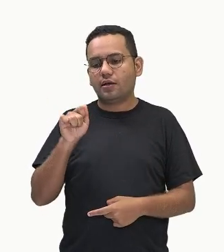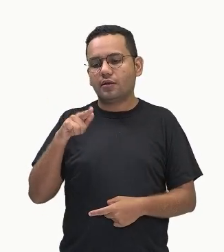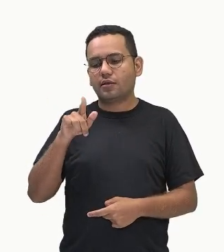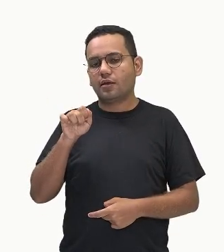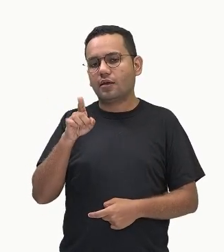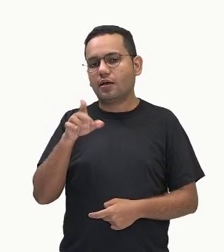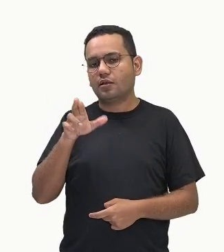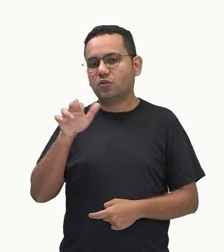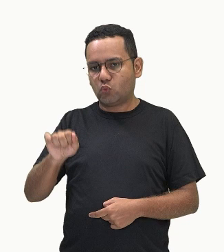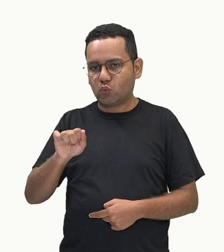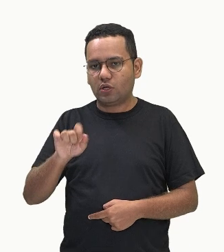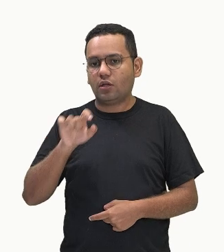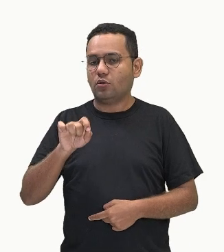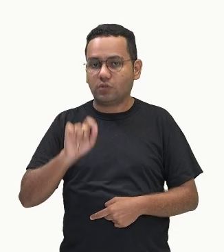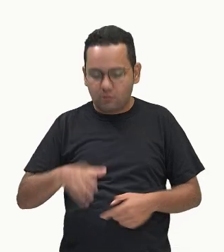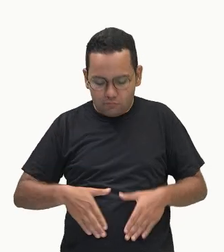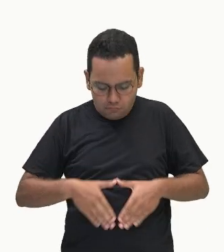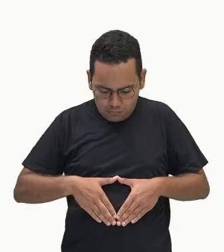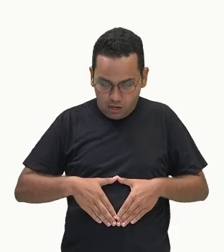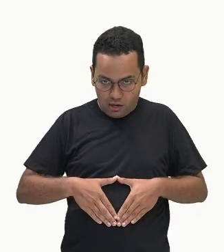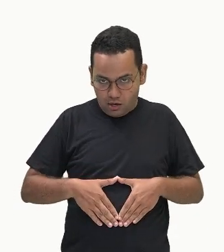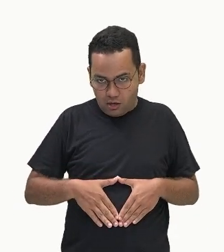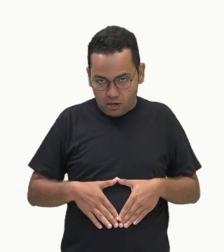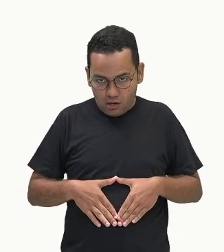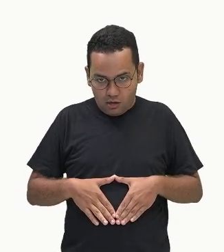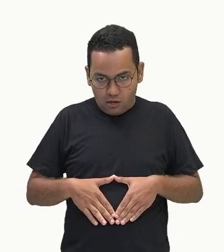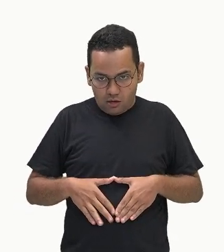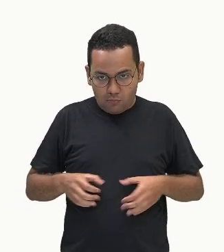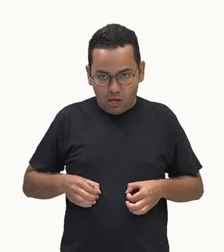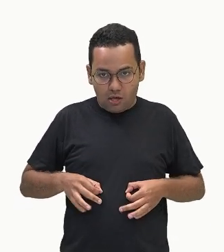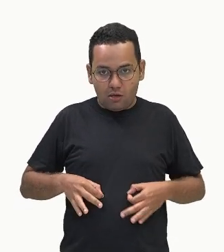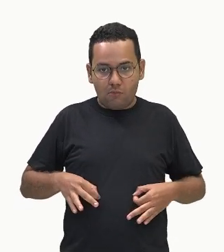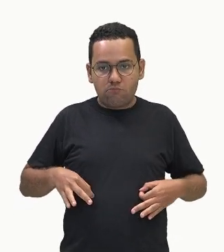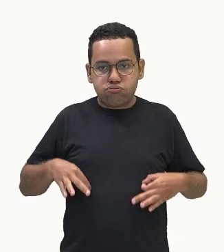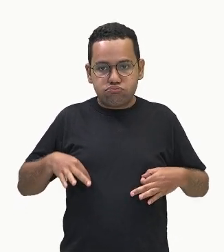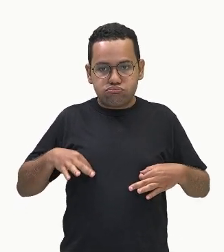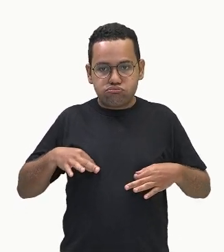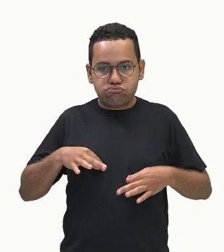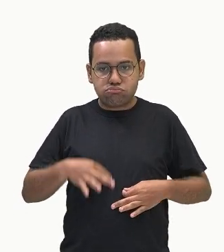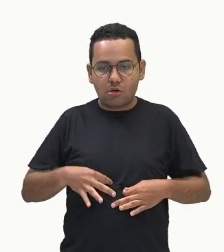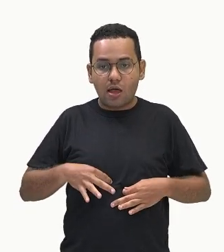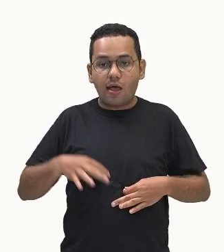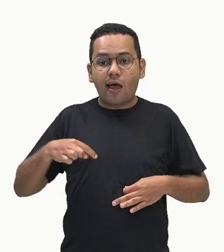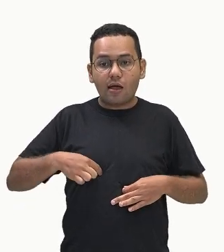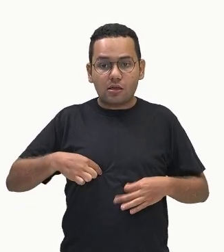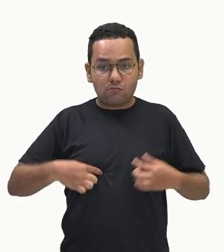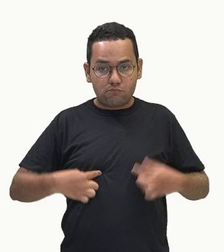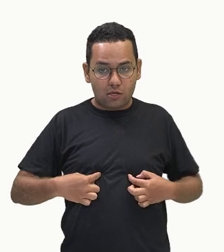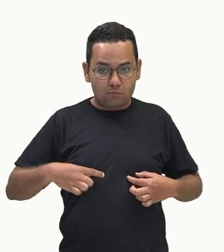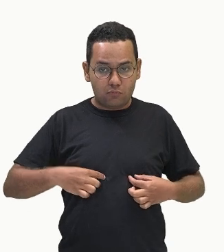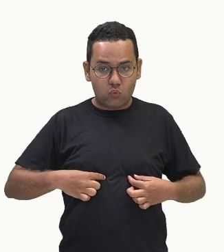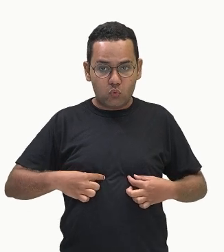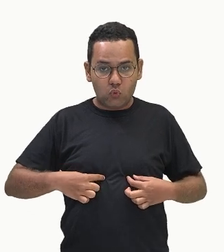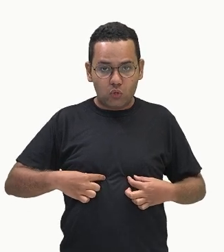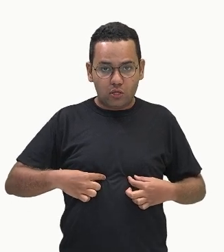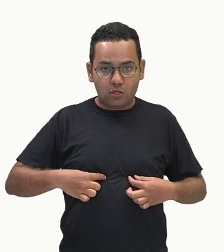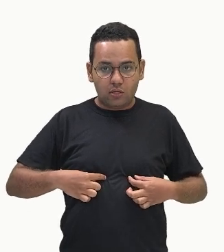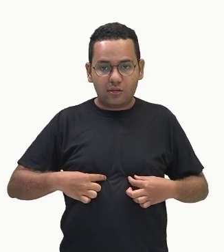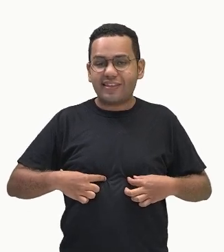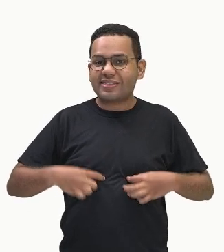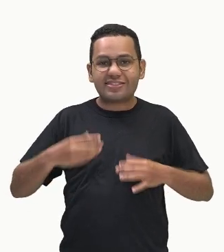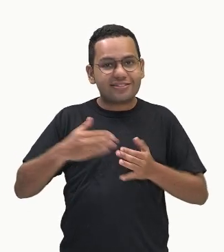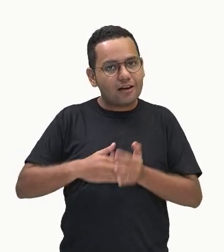de trompas. É um procedimento de esterilização feminina que interrompe o quê? O caminho entre